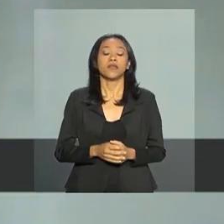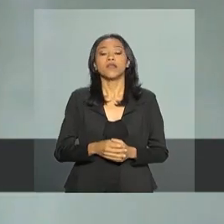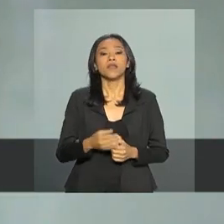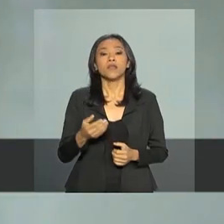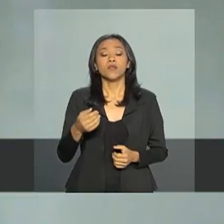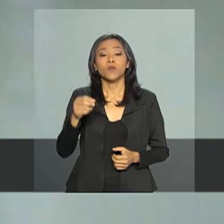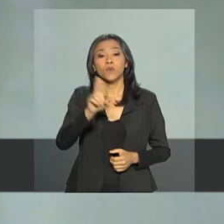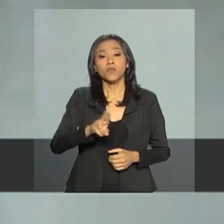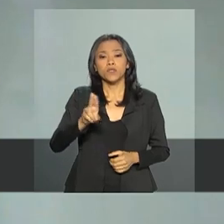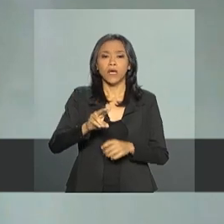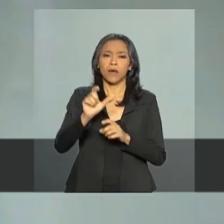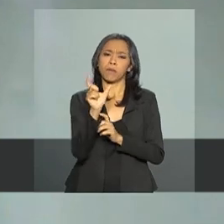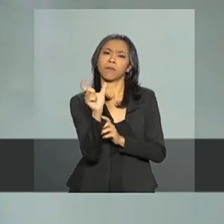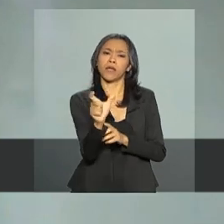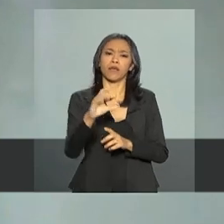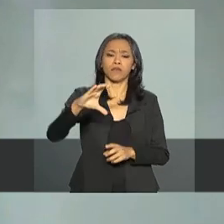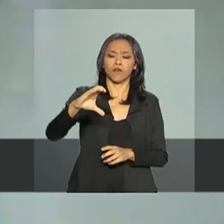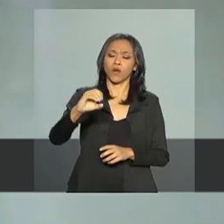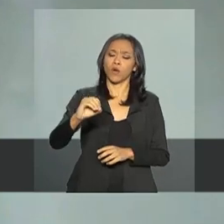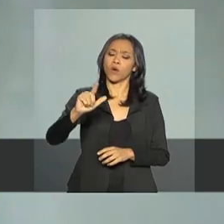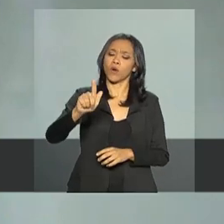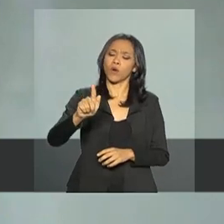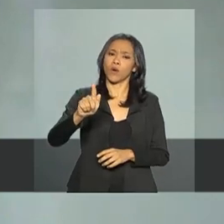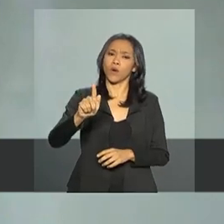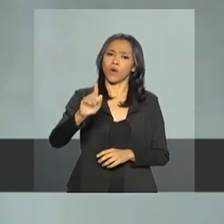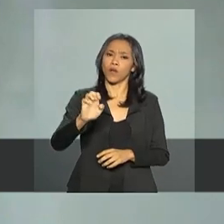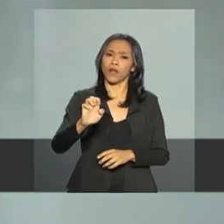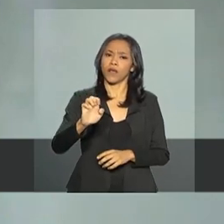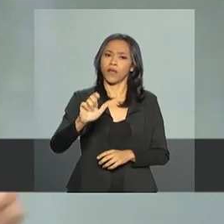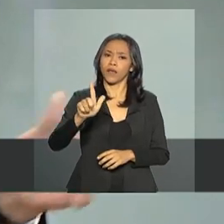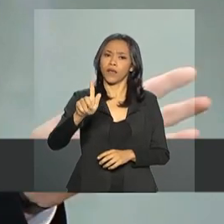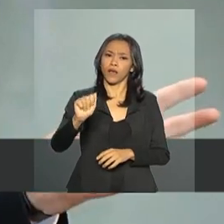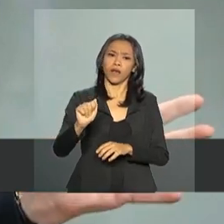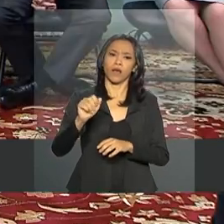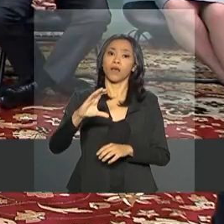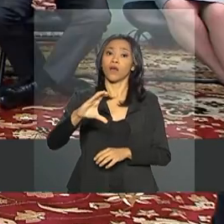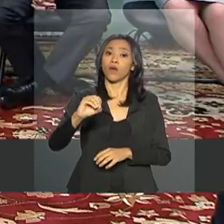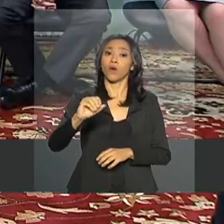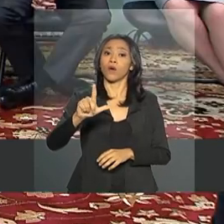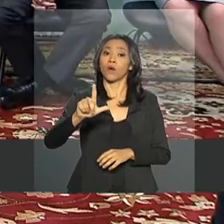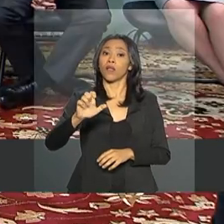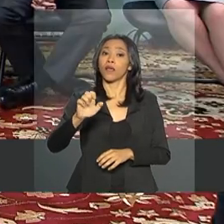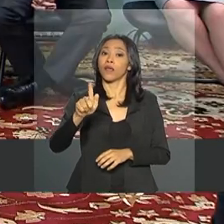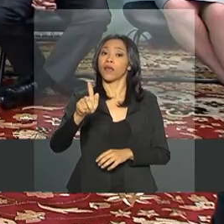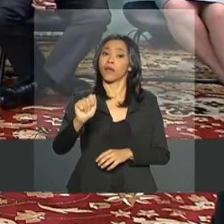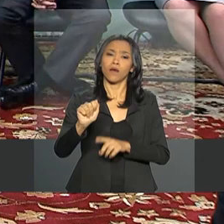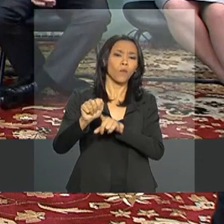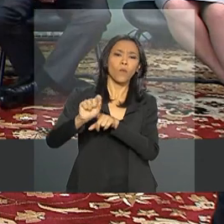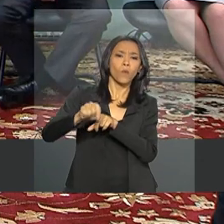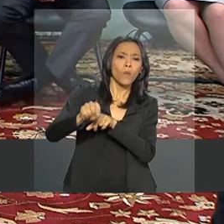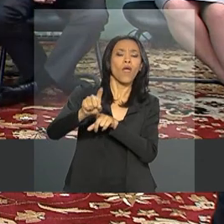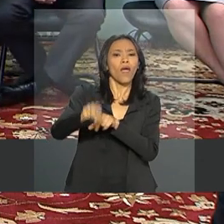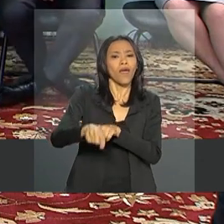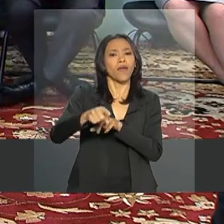colega, eu estou falando da minha profissão, porque sabem todos, doutora Raquel, que eu fui